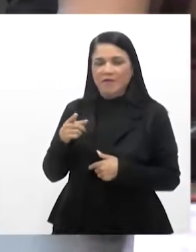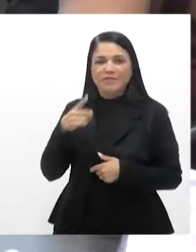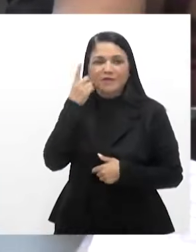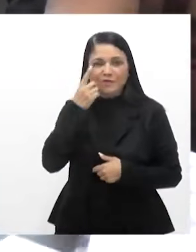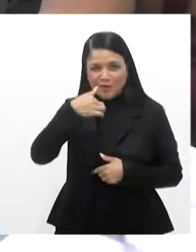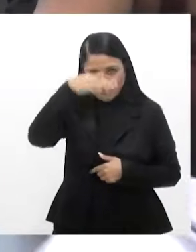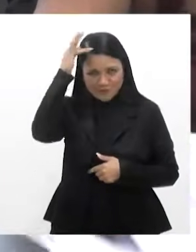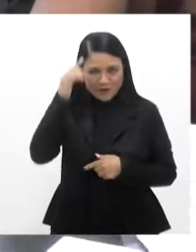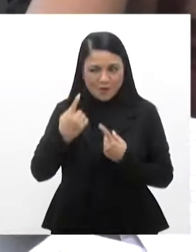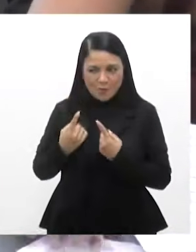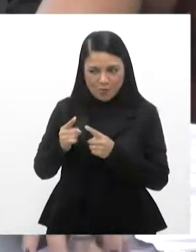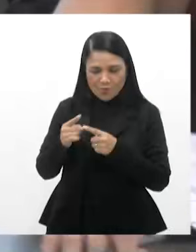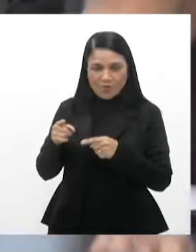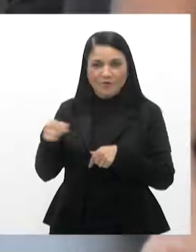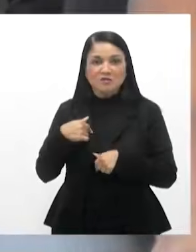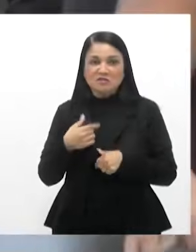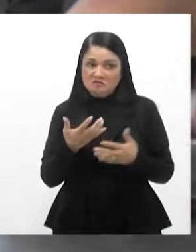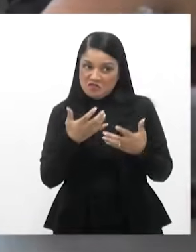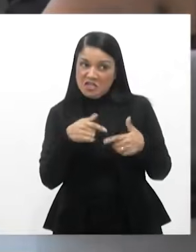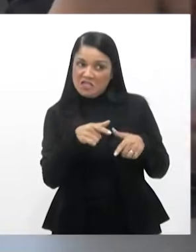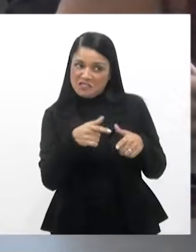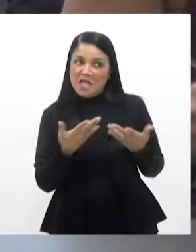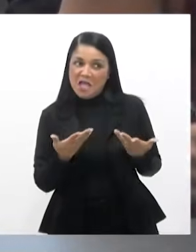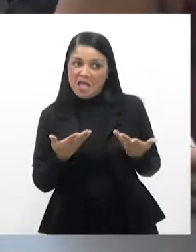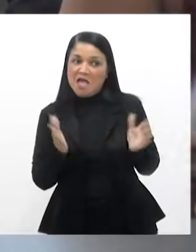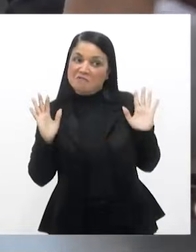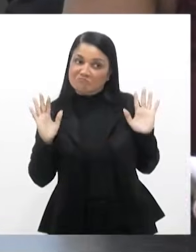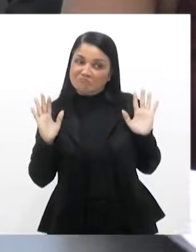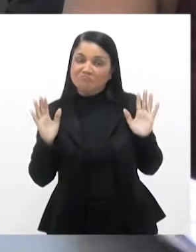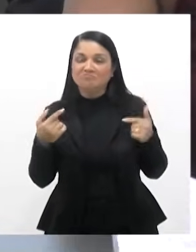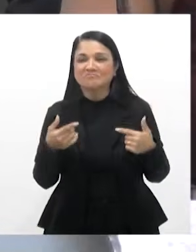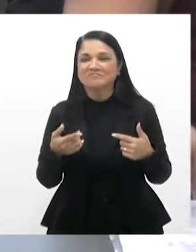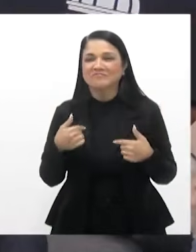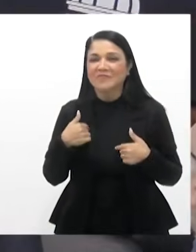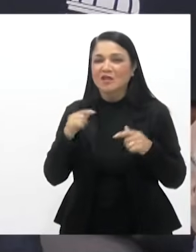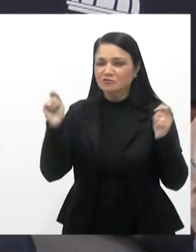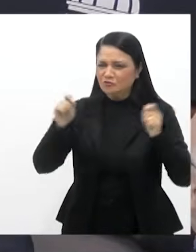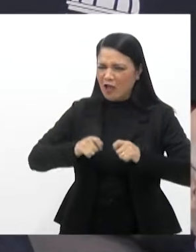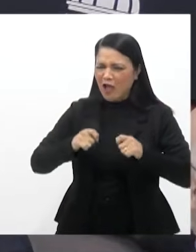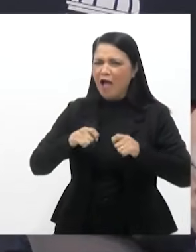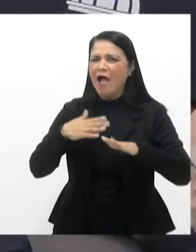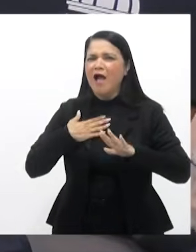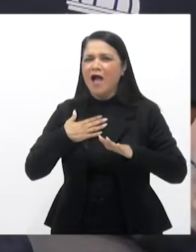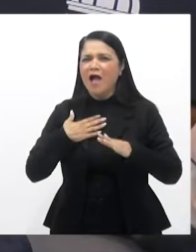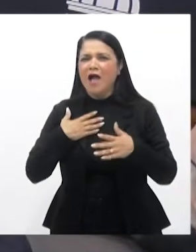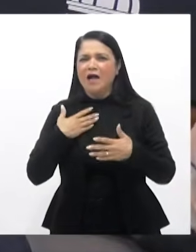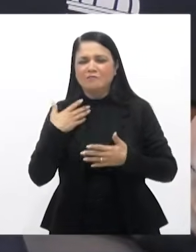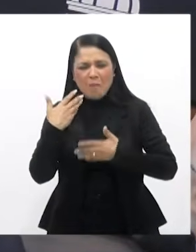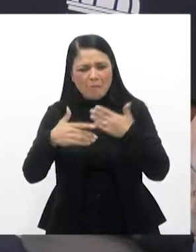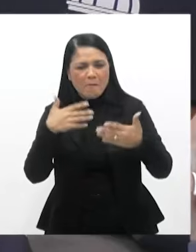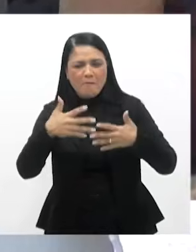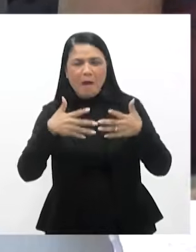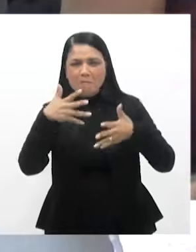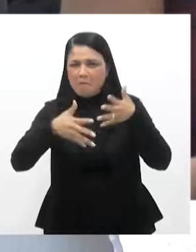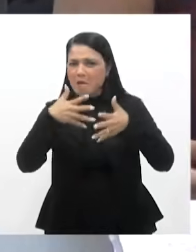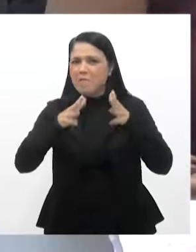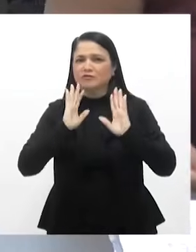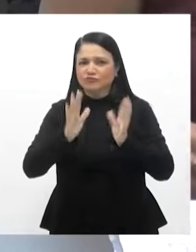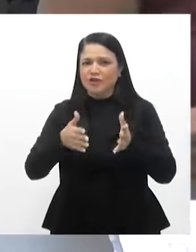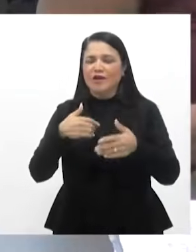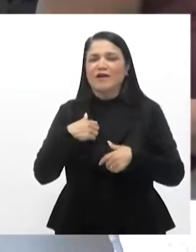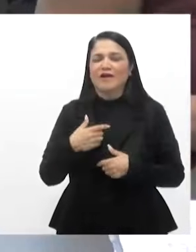Se o senhor quiser comprar um barulho... Já gastei toda a minha capacidade de mas confrontar só você. Refletir.